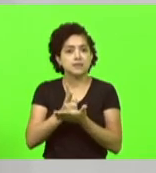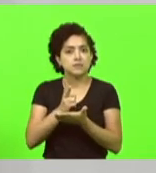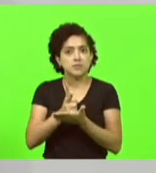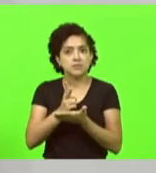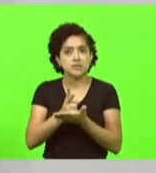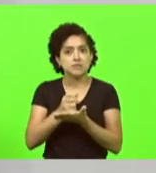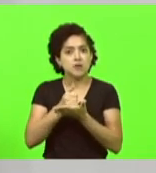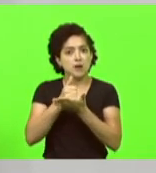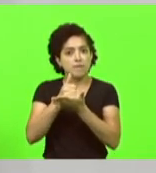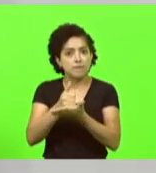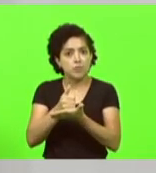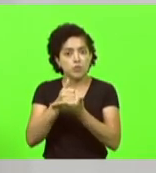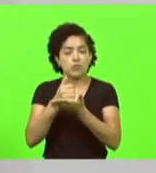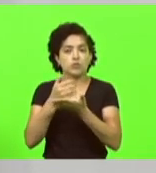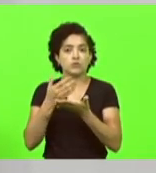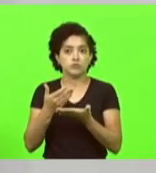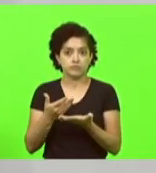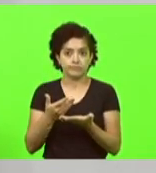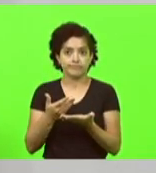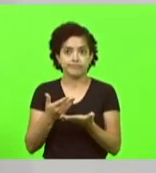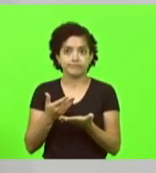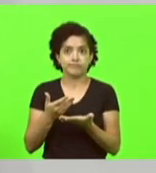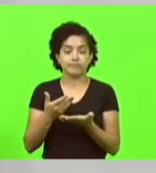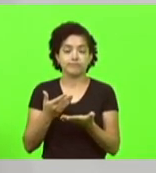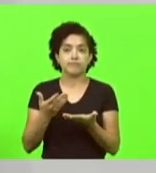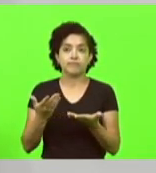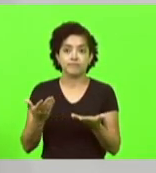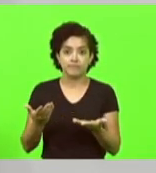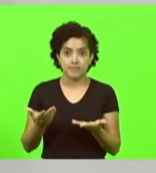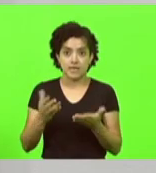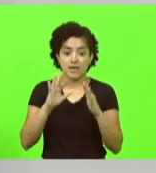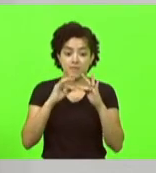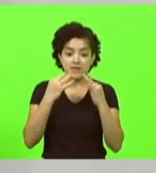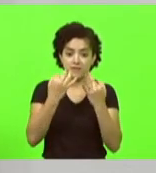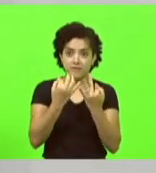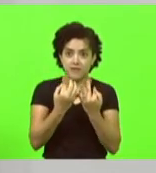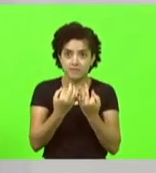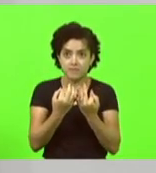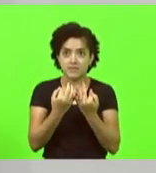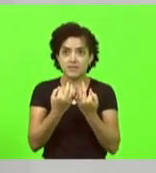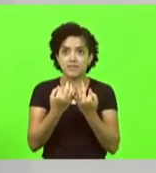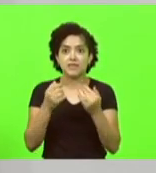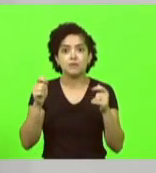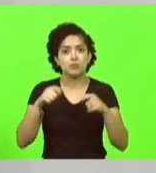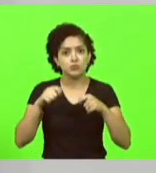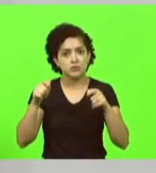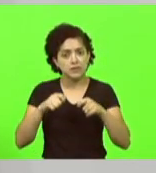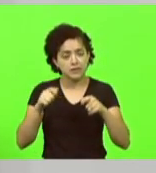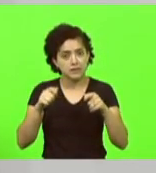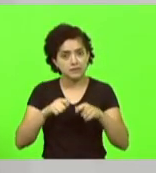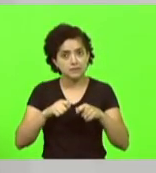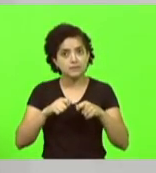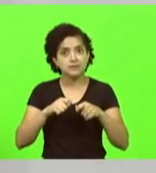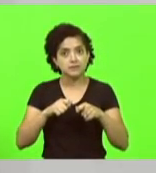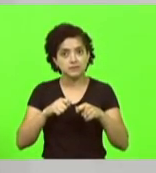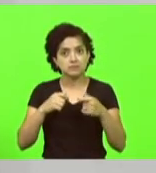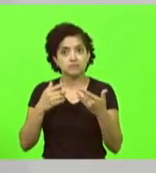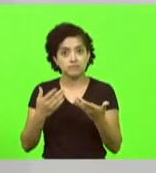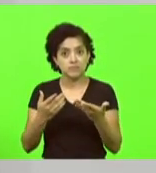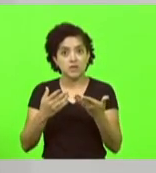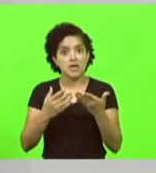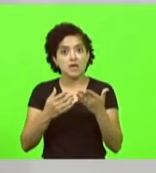e fez com que a minha família pudesse seguir os nossos